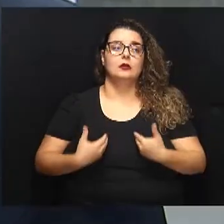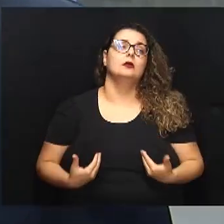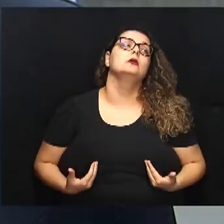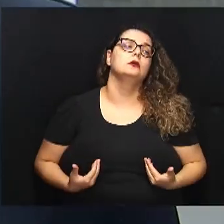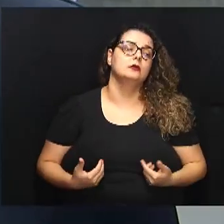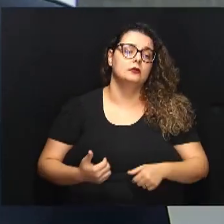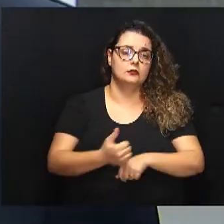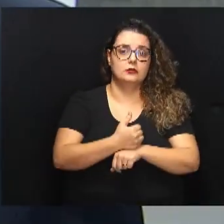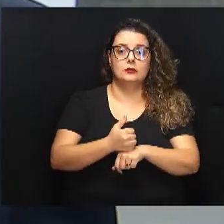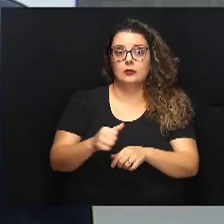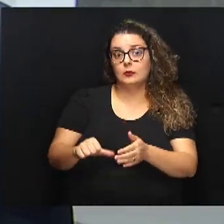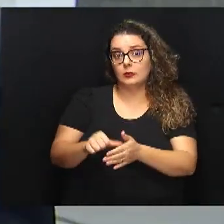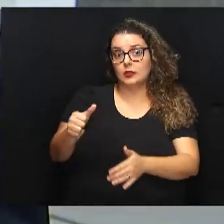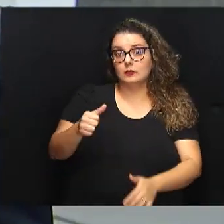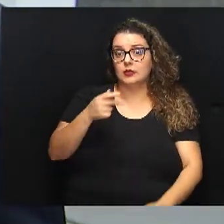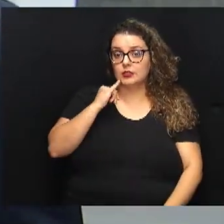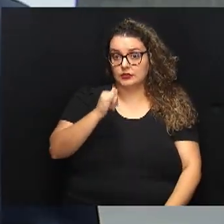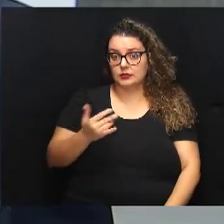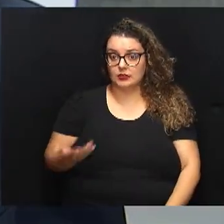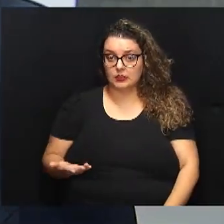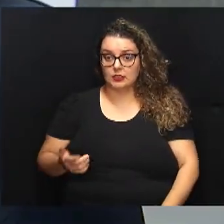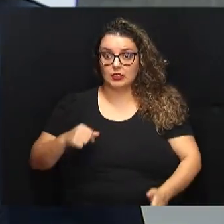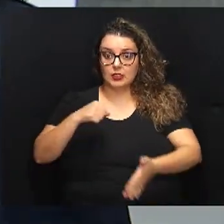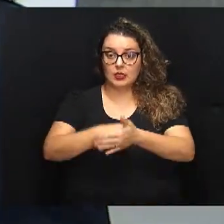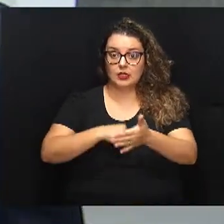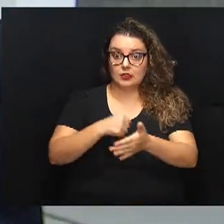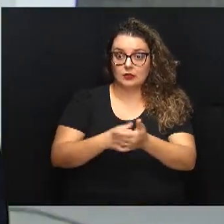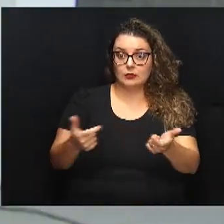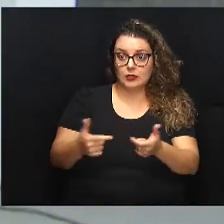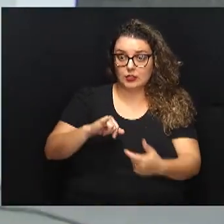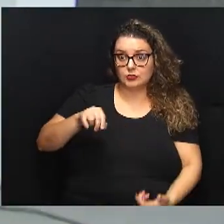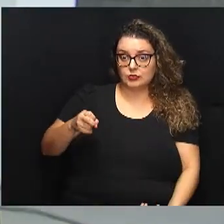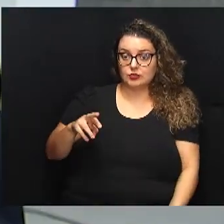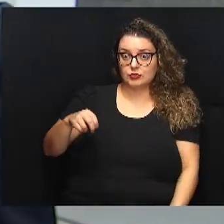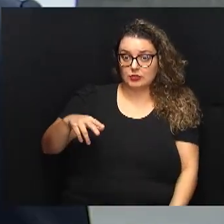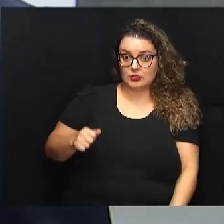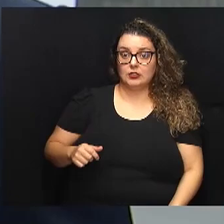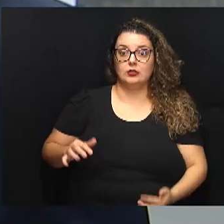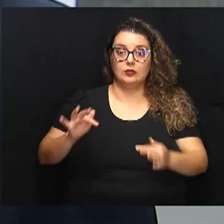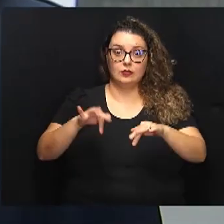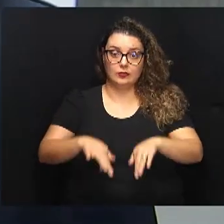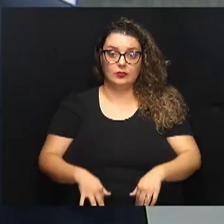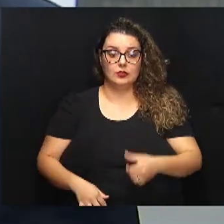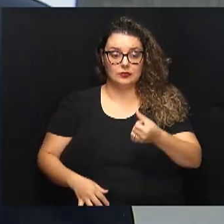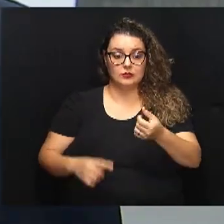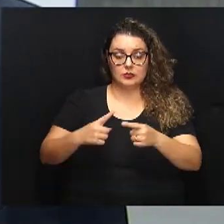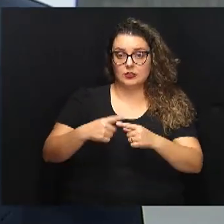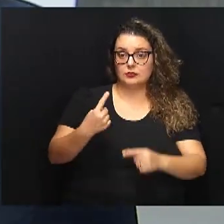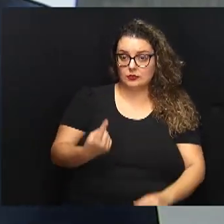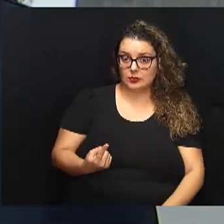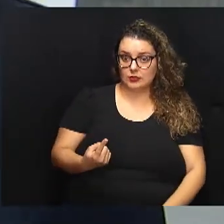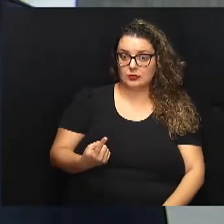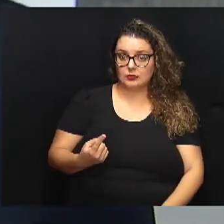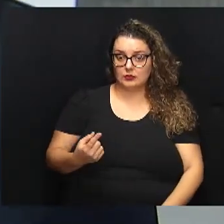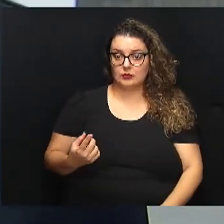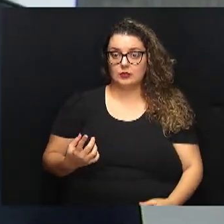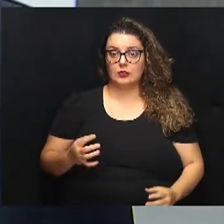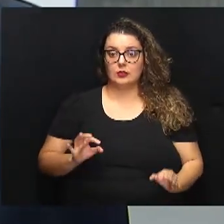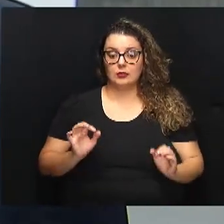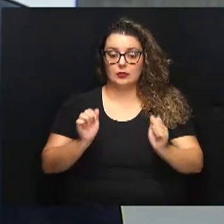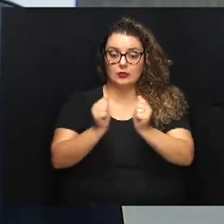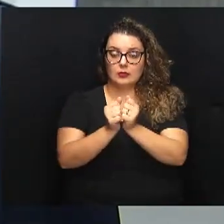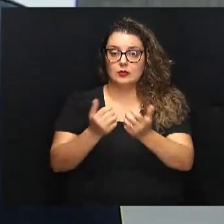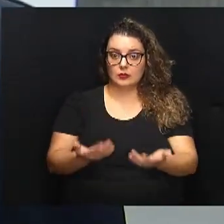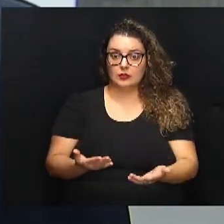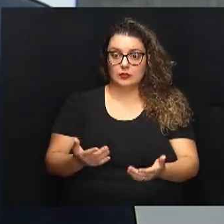profissional. Primeiro, dizer que a luta pela redução de jornada, né, que é o fim da escala 6x1, na verdade, ela vem acompanhada da luta pela redução